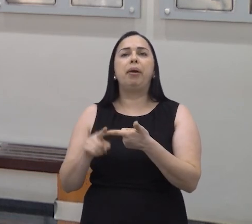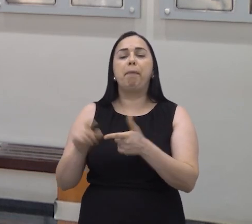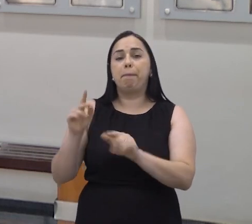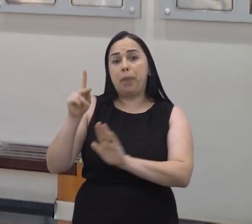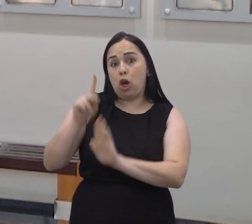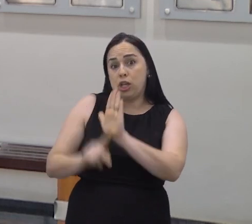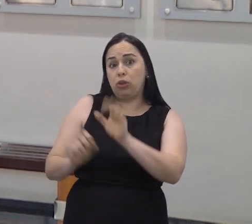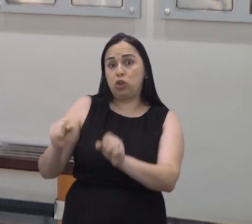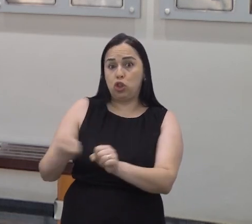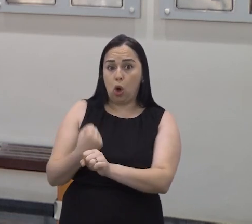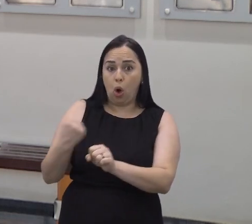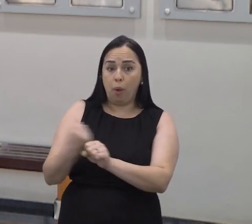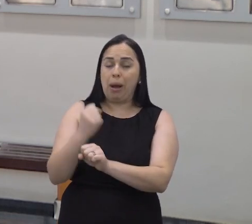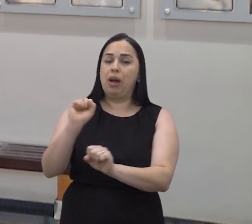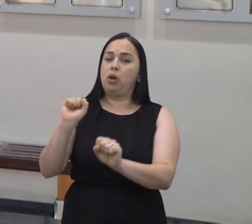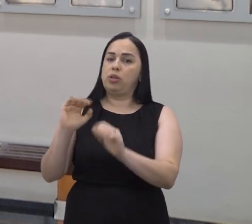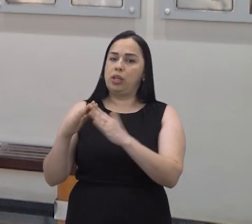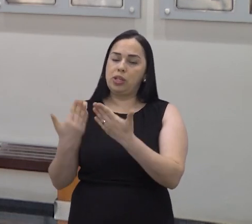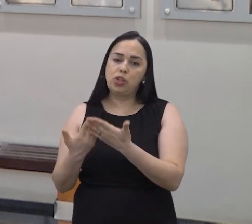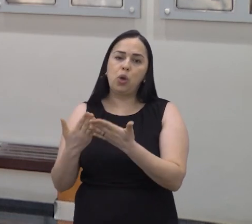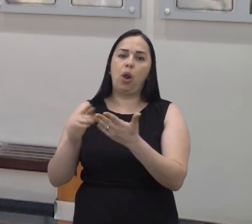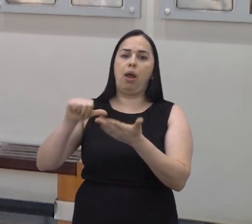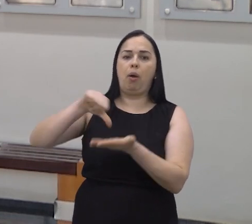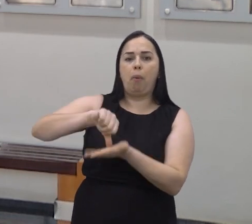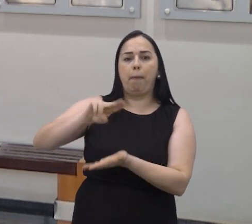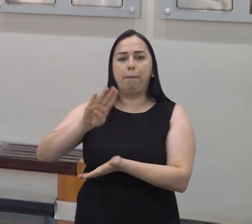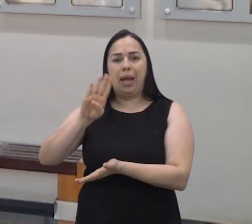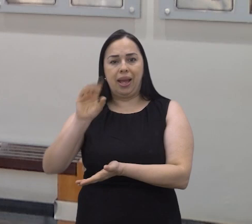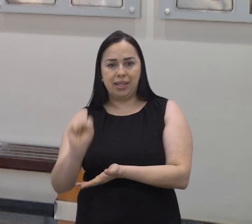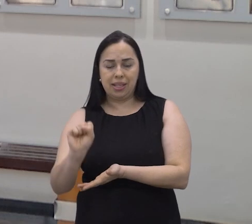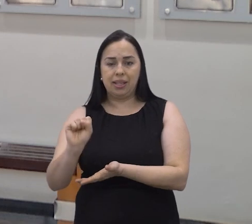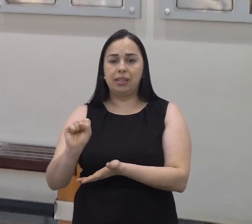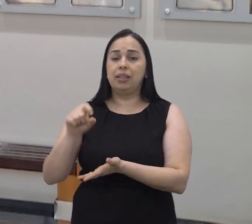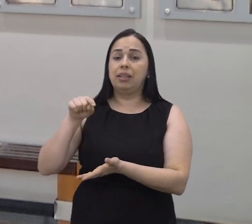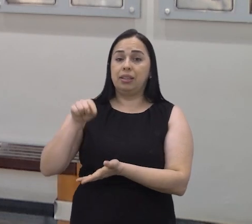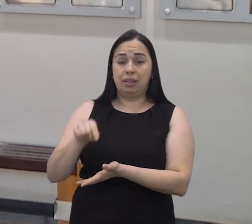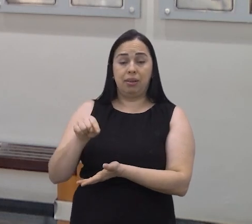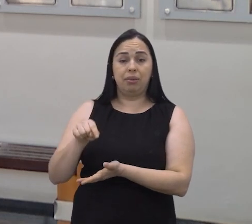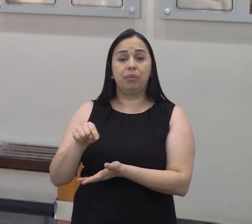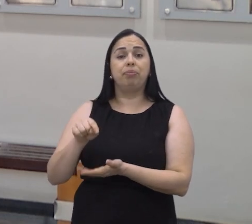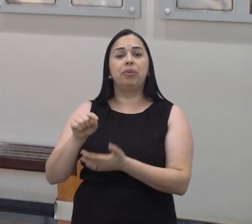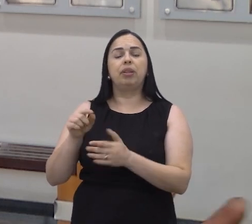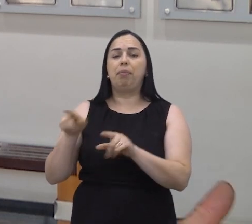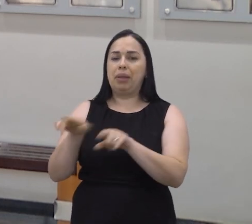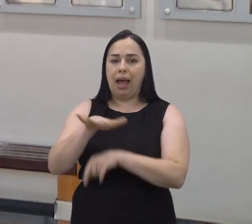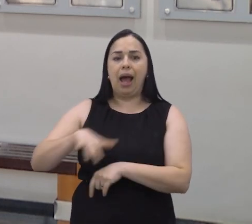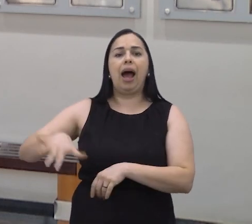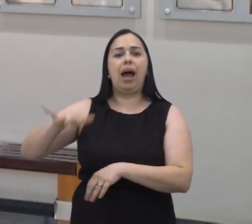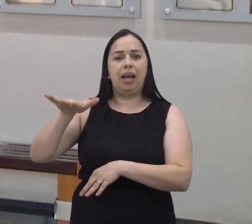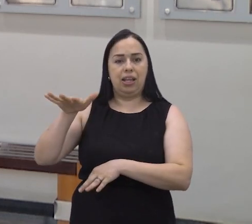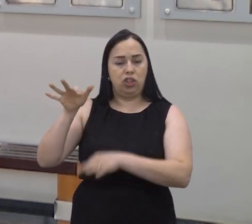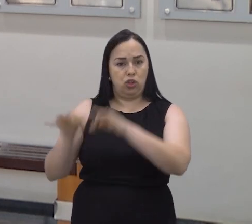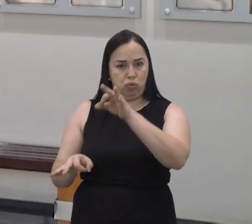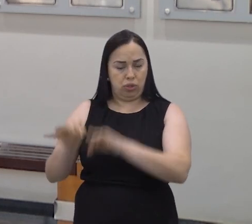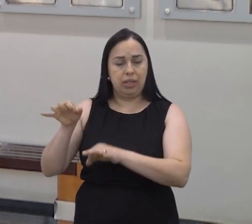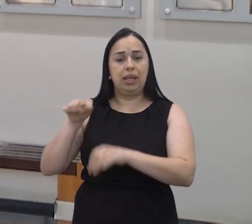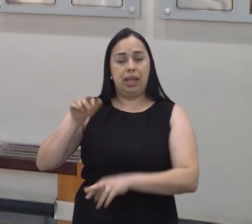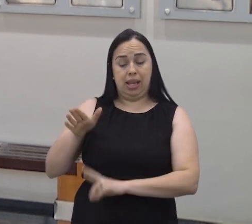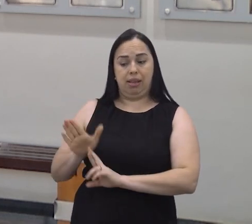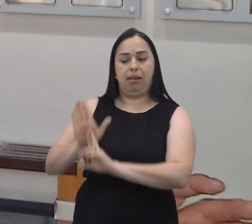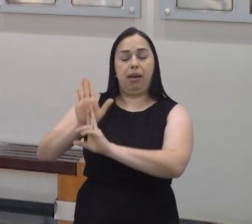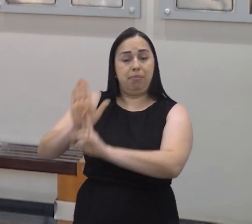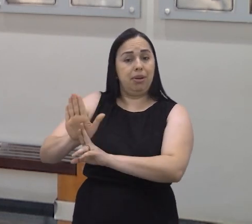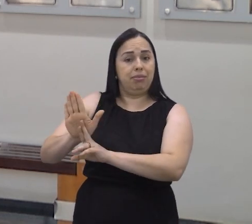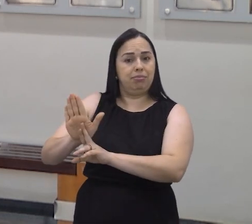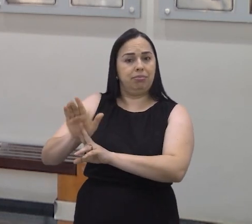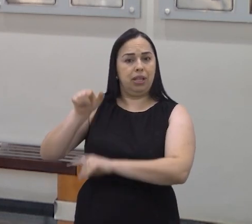de obras, execução de uma escola, de um posto de saúde, né, toda a representação, inclusive judicial, é o prefeito que responde. Ele que